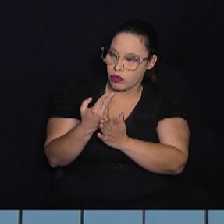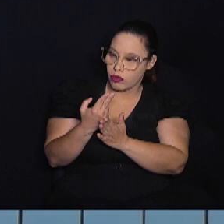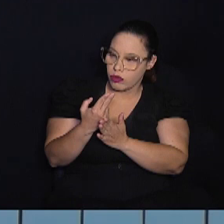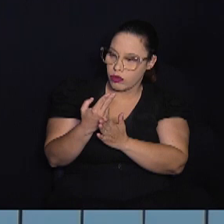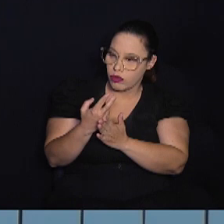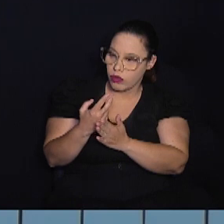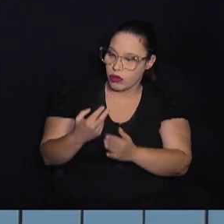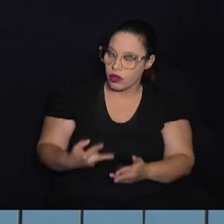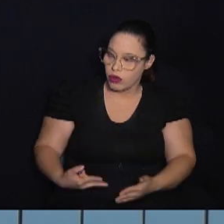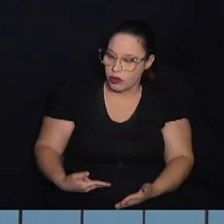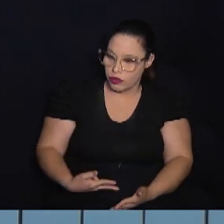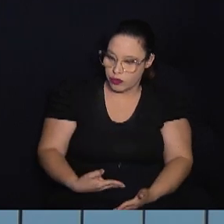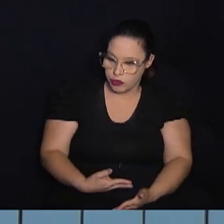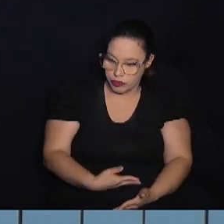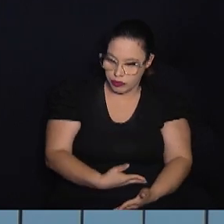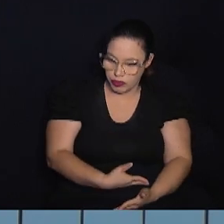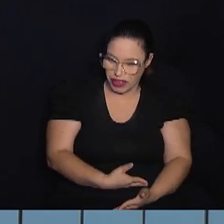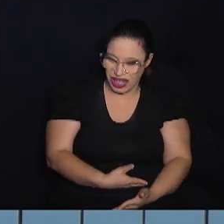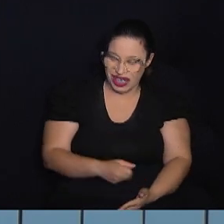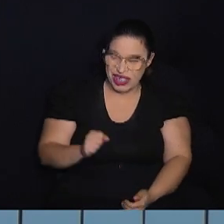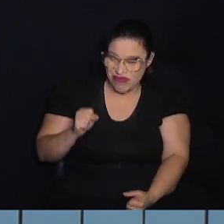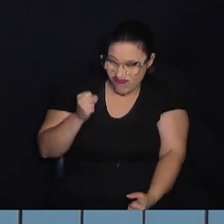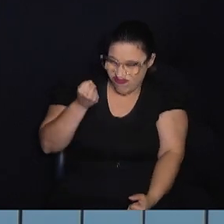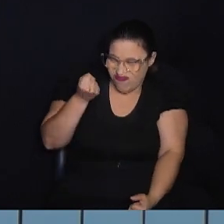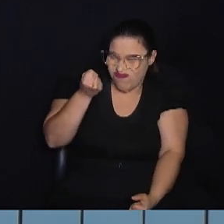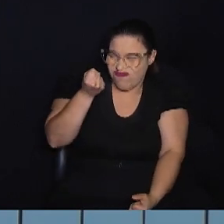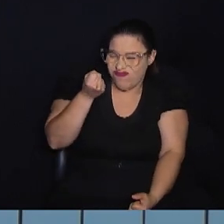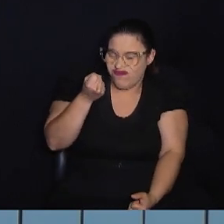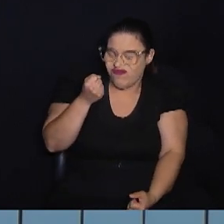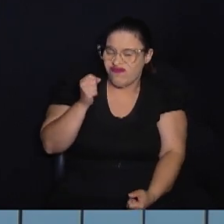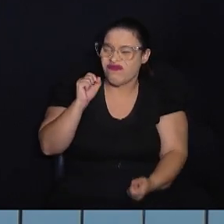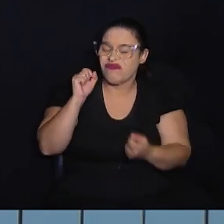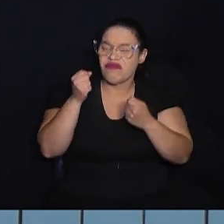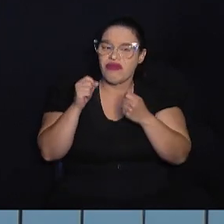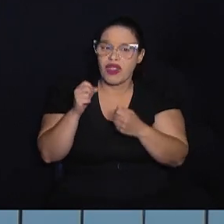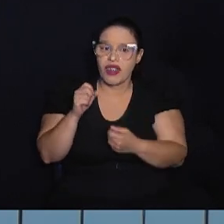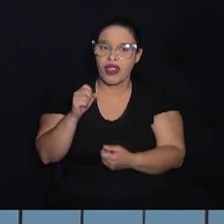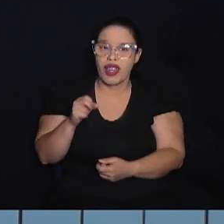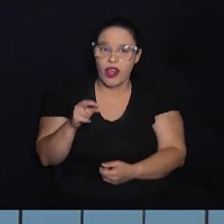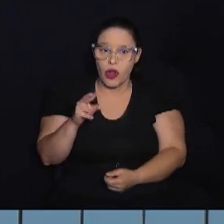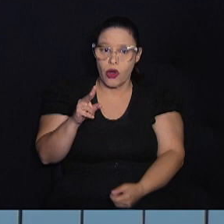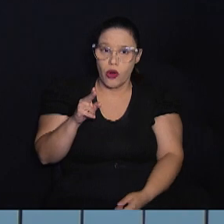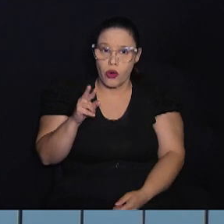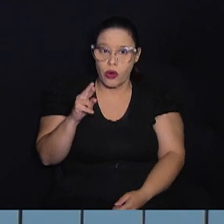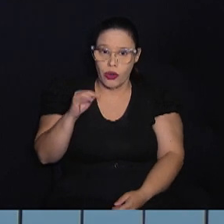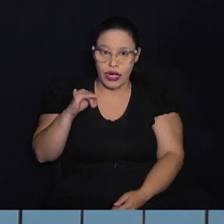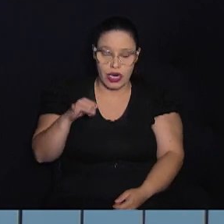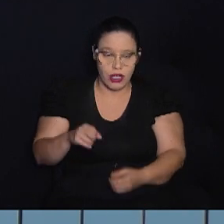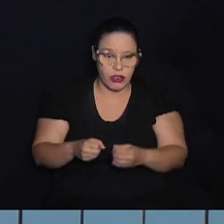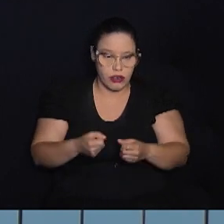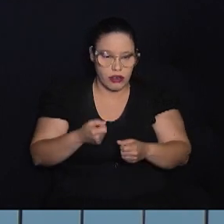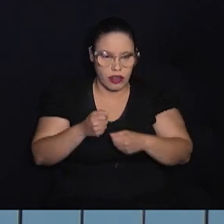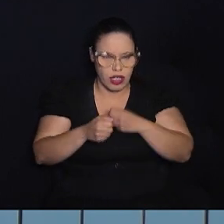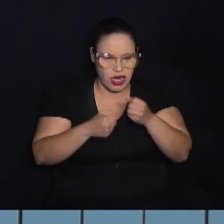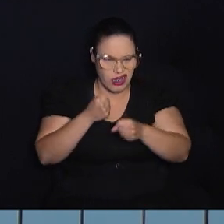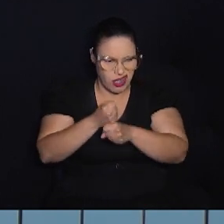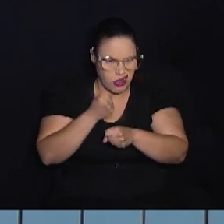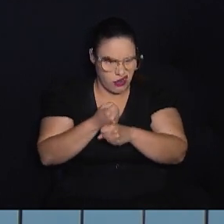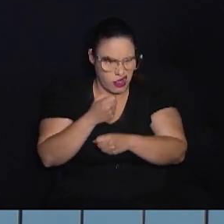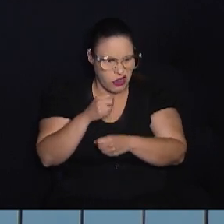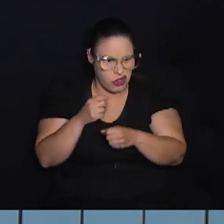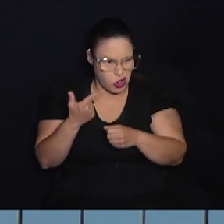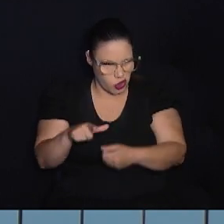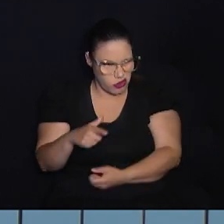tem que fazer essa cirurgia mais invasiva, né? O sistema urinário, ele é reconstruído? Como que isso funciona, né? E